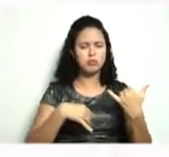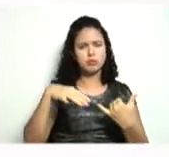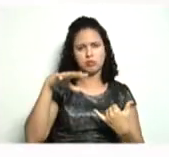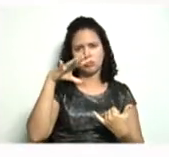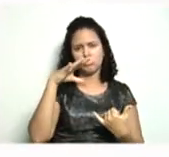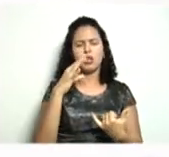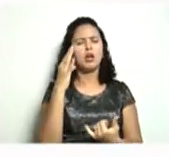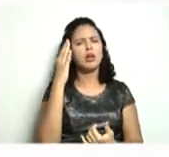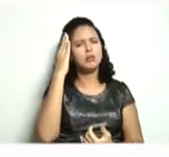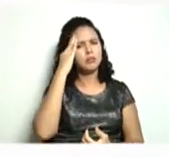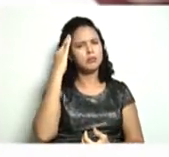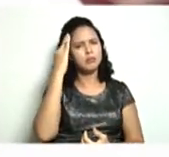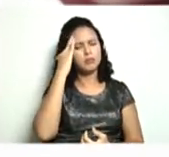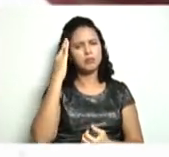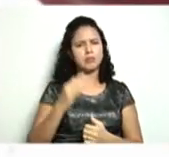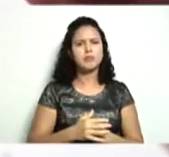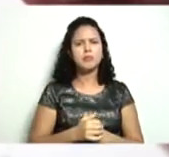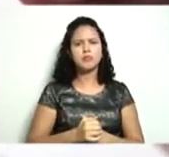também.